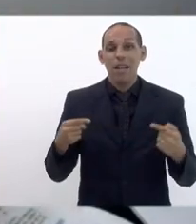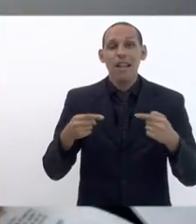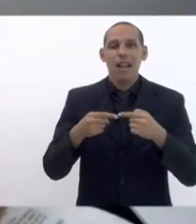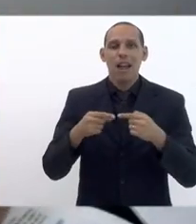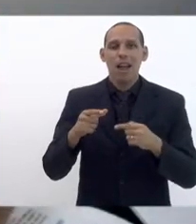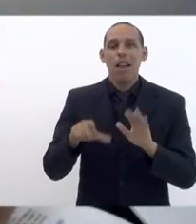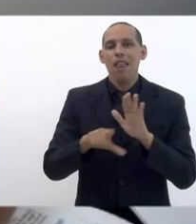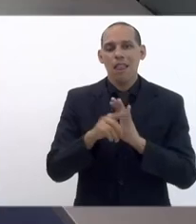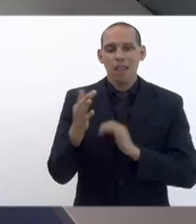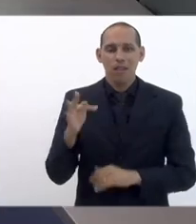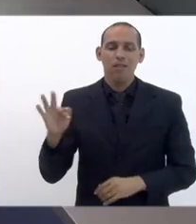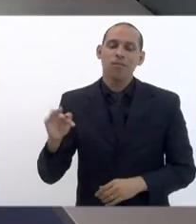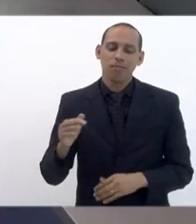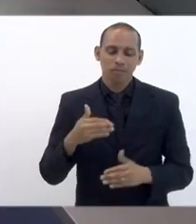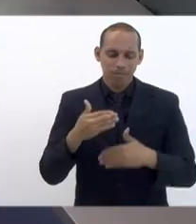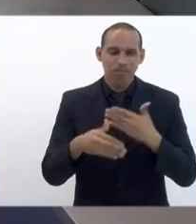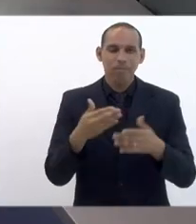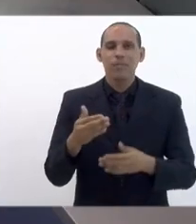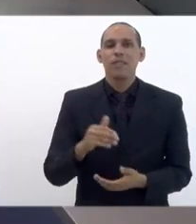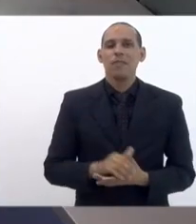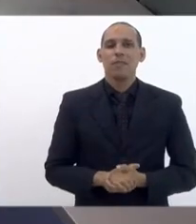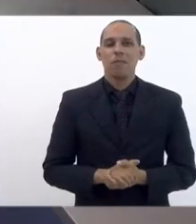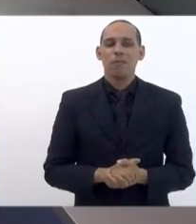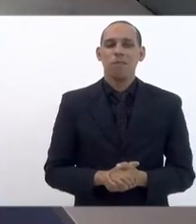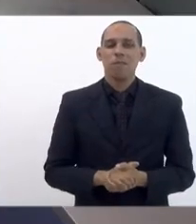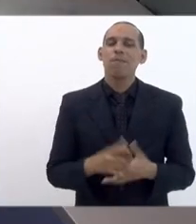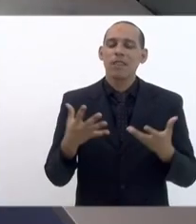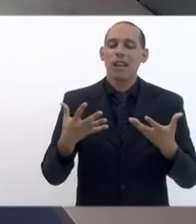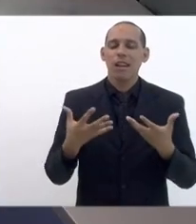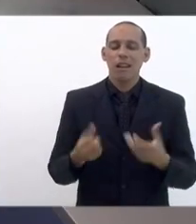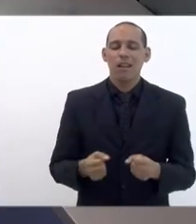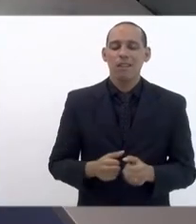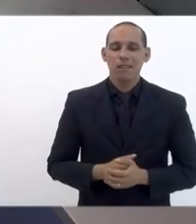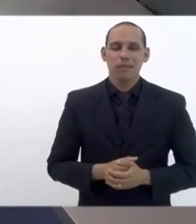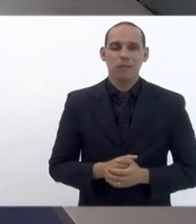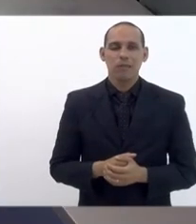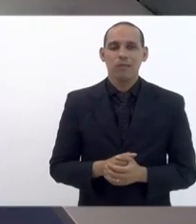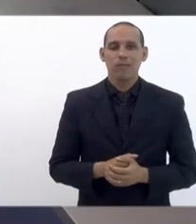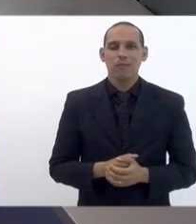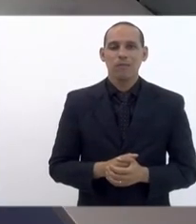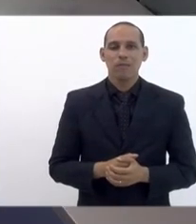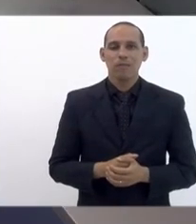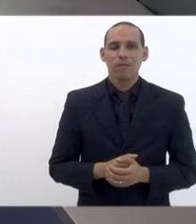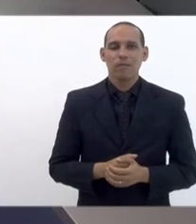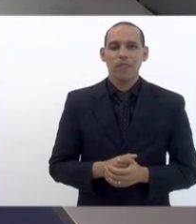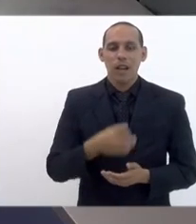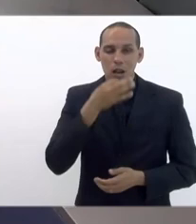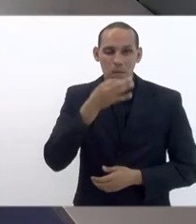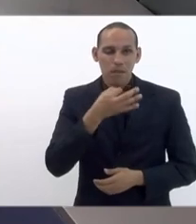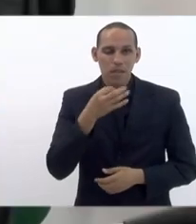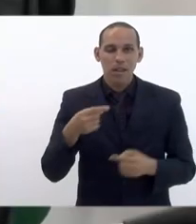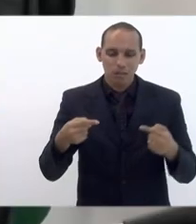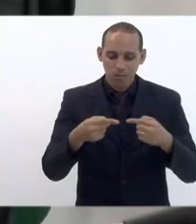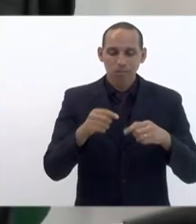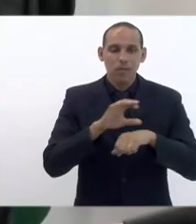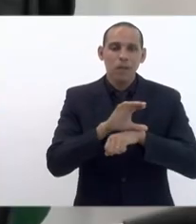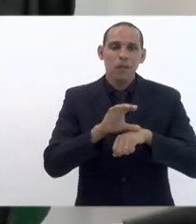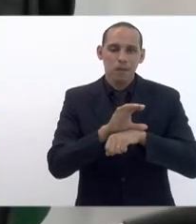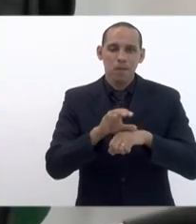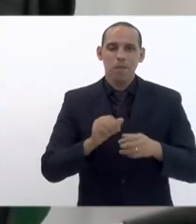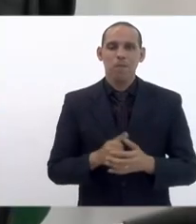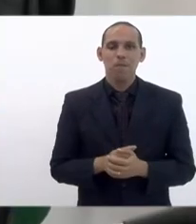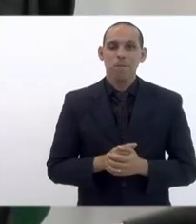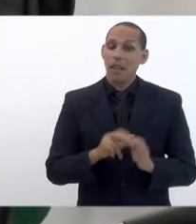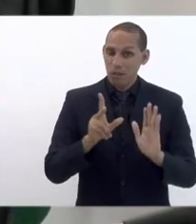Exatamente. Então vamos avançar. Esse é o último projeto. Acato. Acatando aqui o parecer pela constitucionalidade